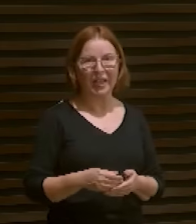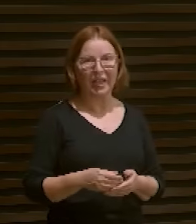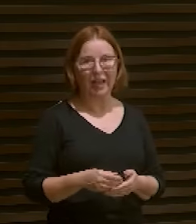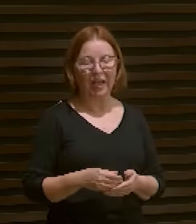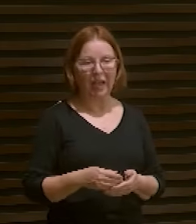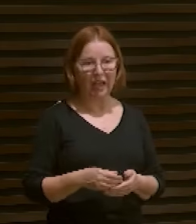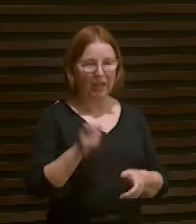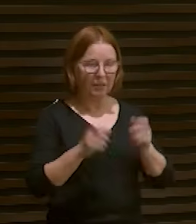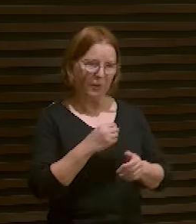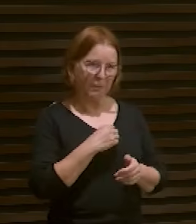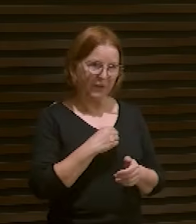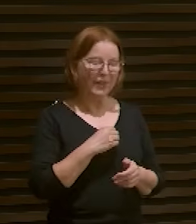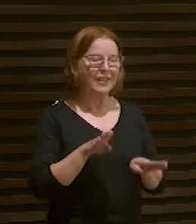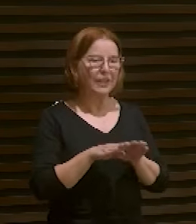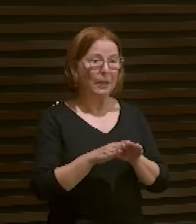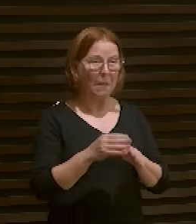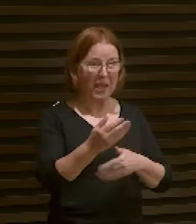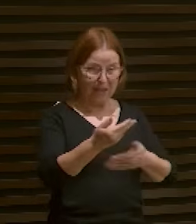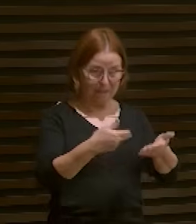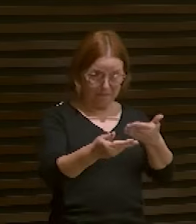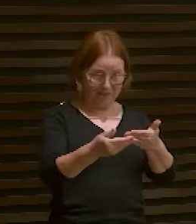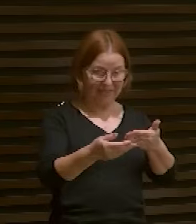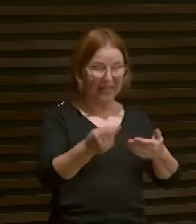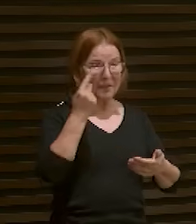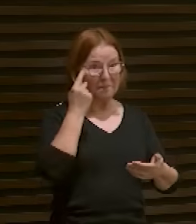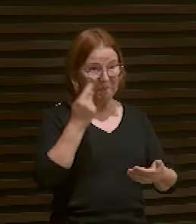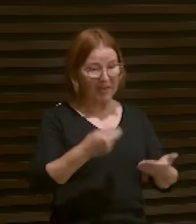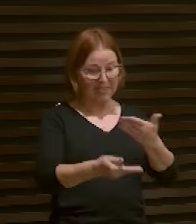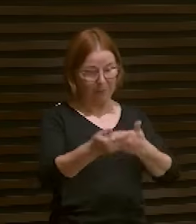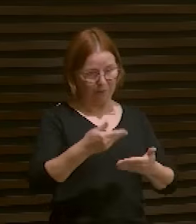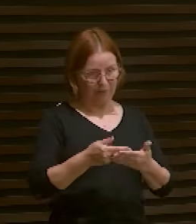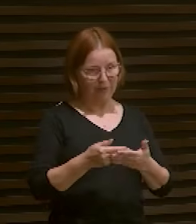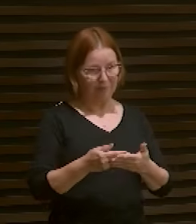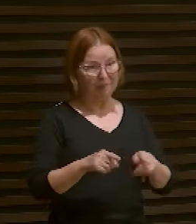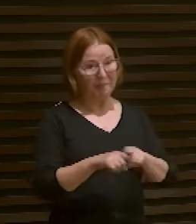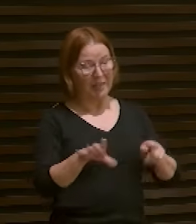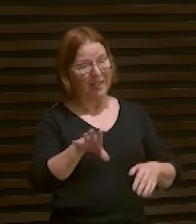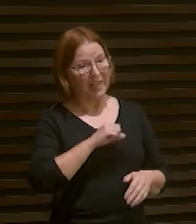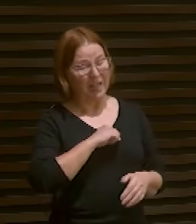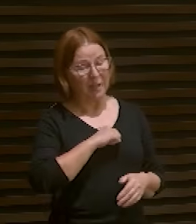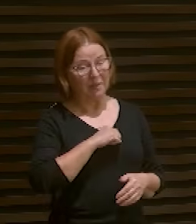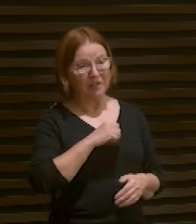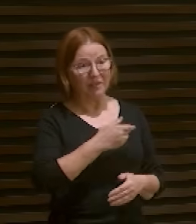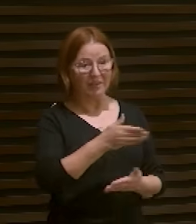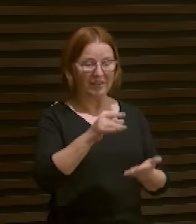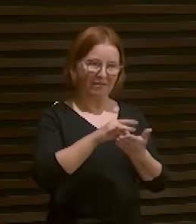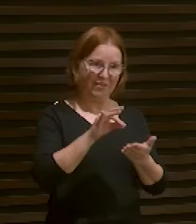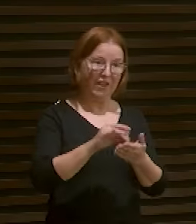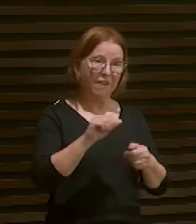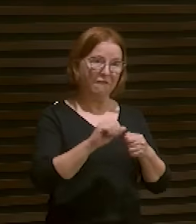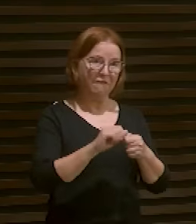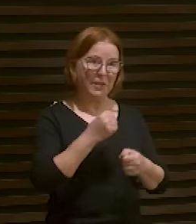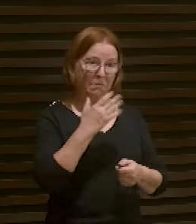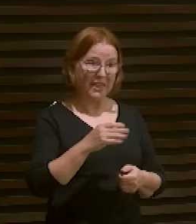para receberem outro tanto. Amai, porém, os vossos inimigos. Fazei bem e emprestai sem esperar nenhuma